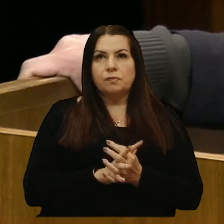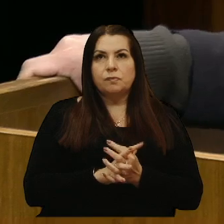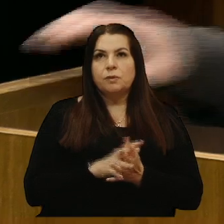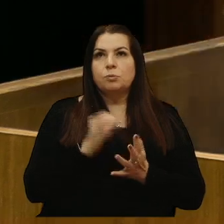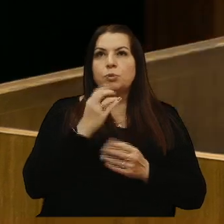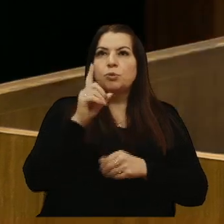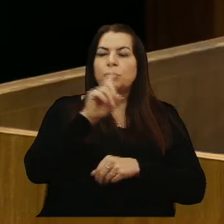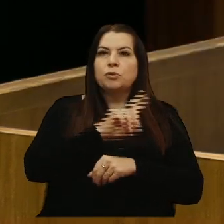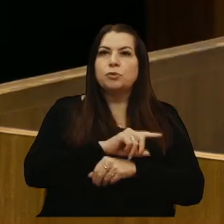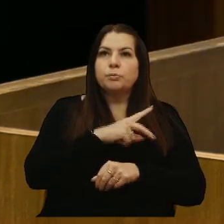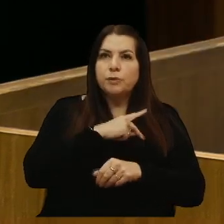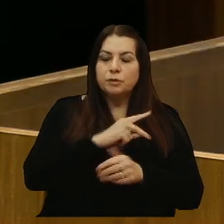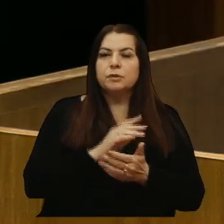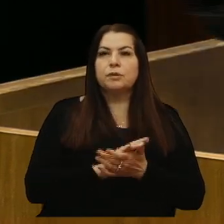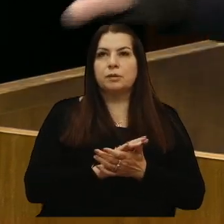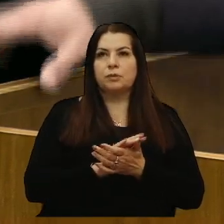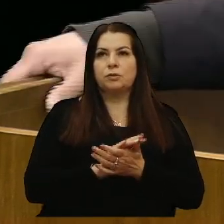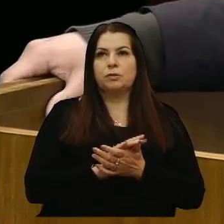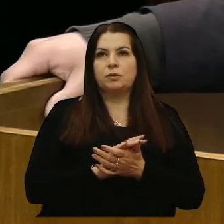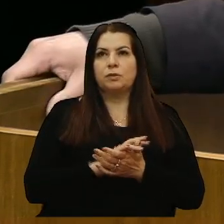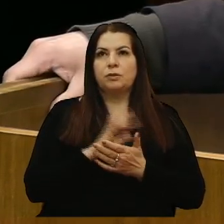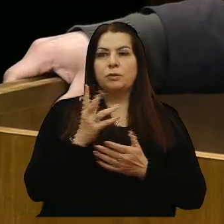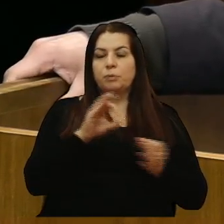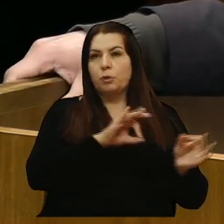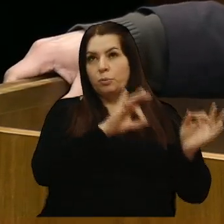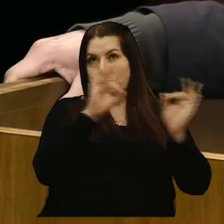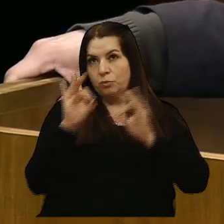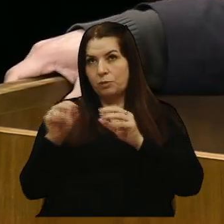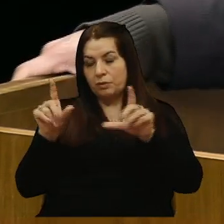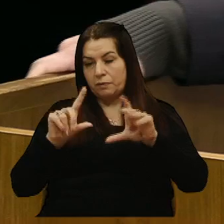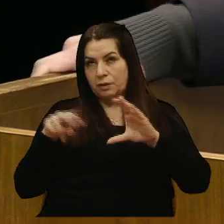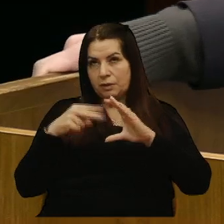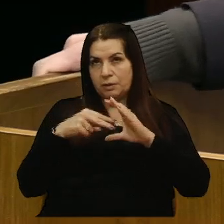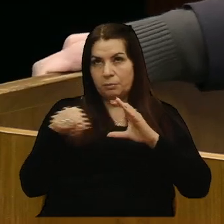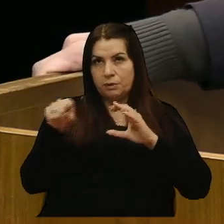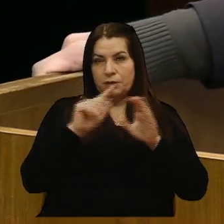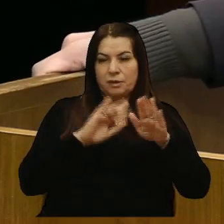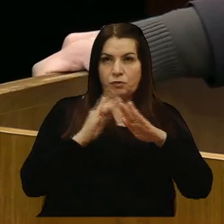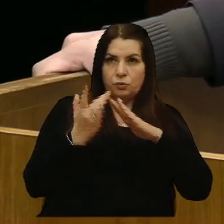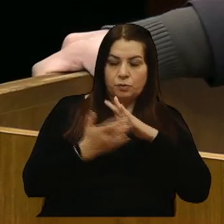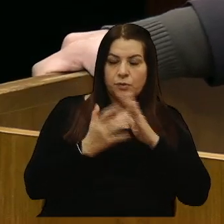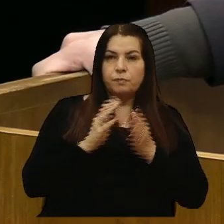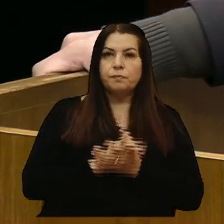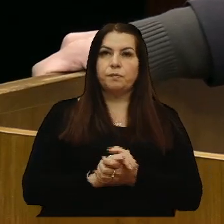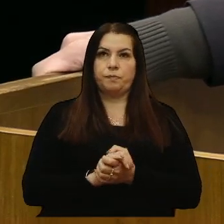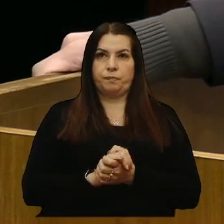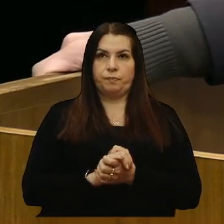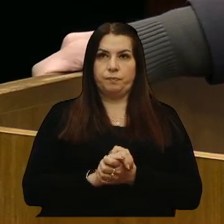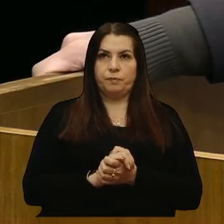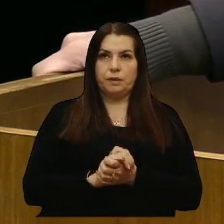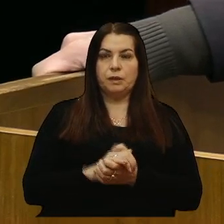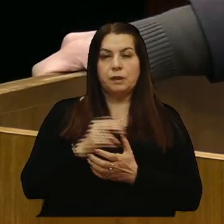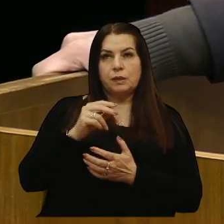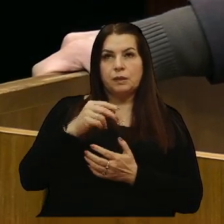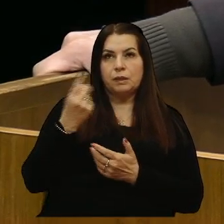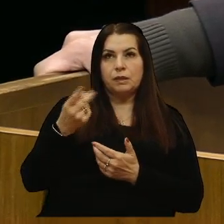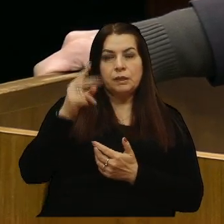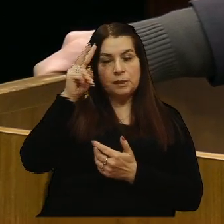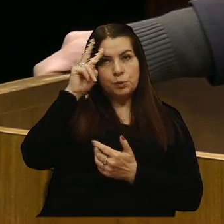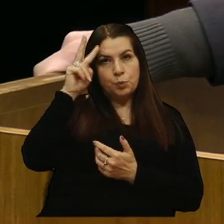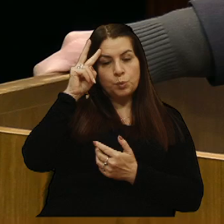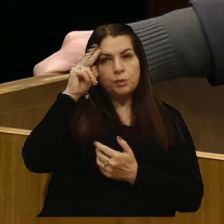Muito bom dia, presidente, demais que nos prestigiam, acompanhem pela TV Câmara e demais redes sociais. Nessa segunda-feira,